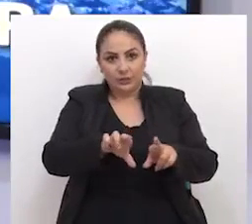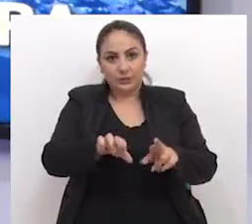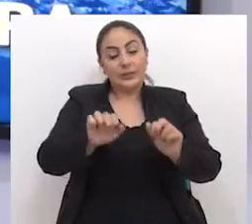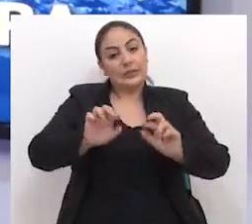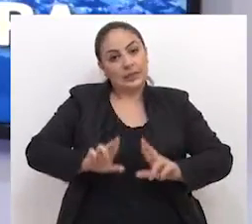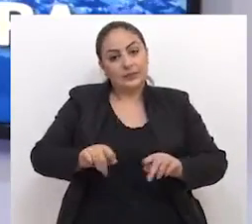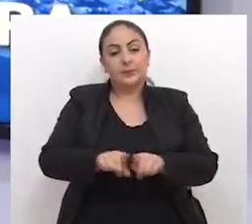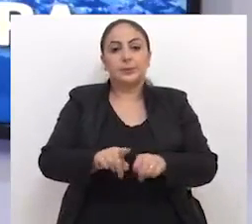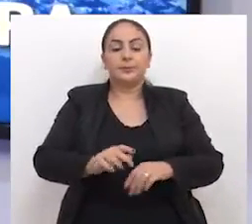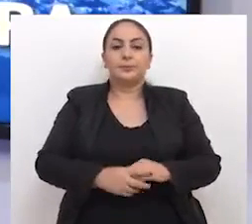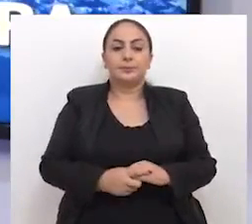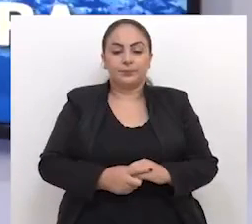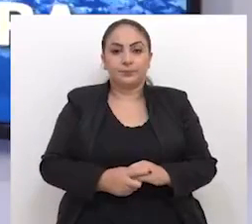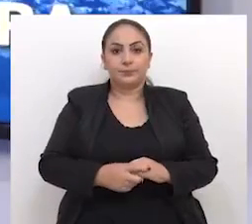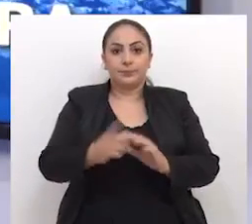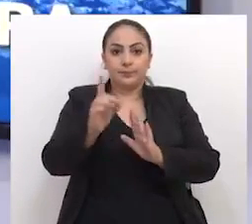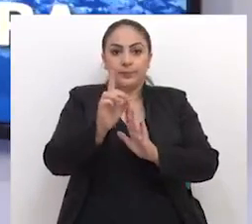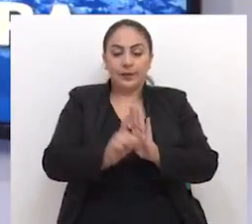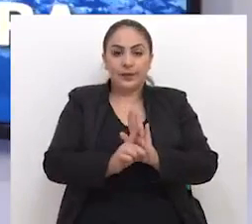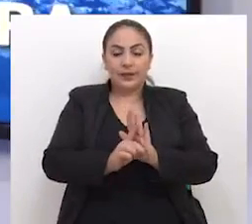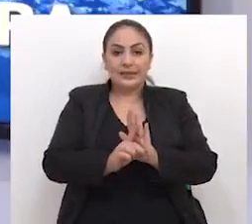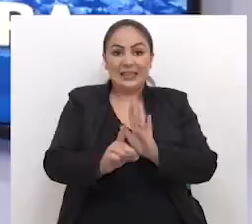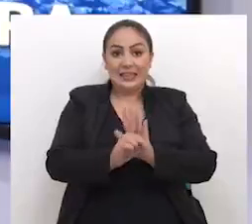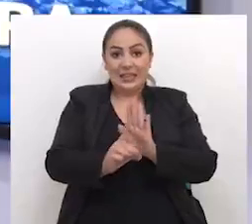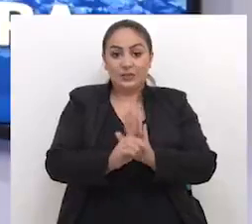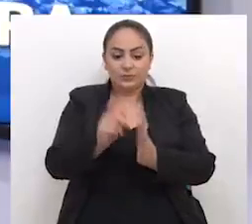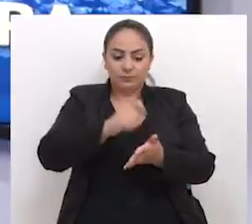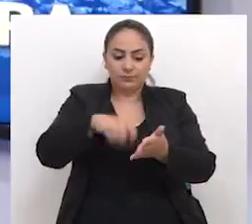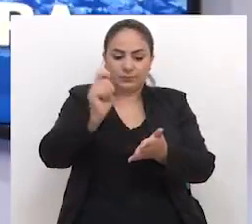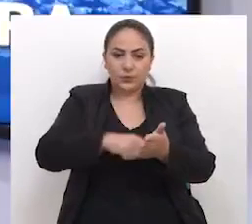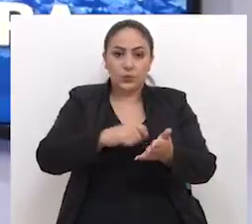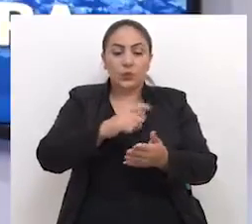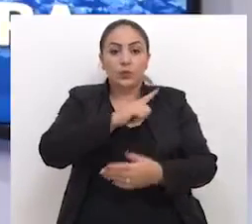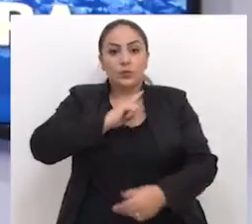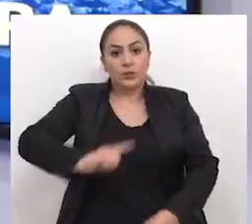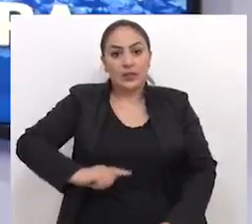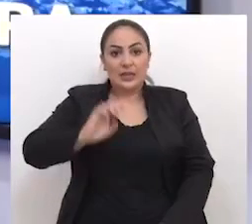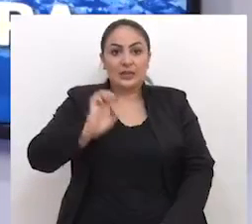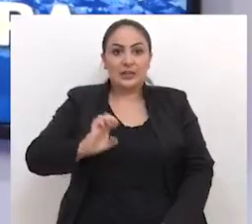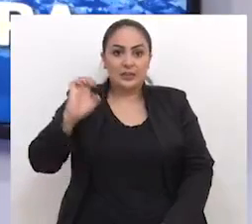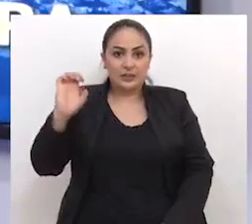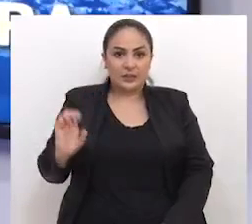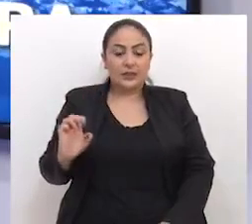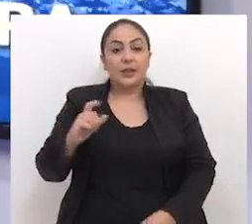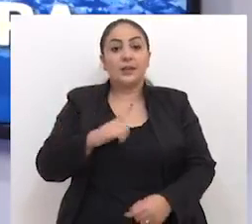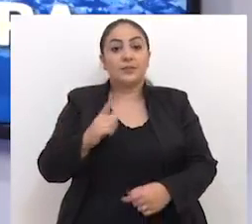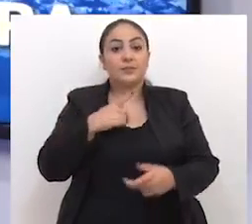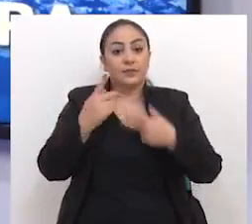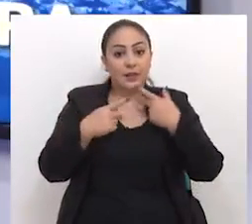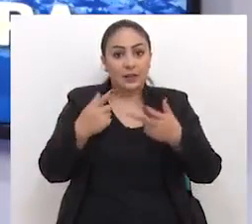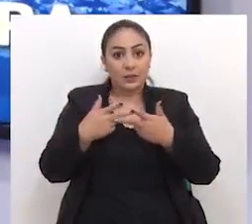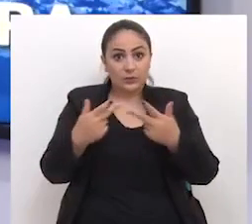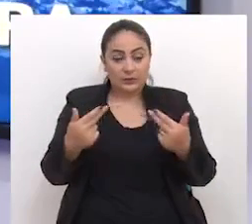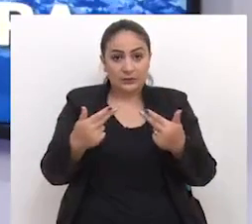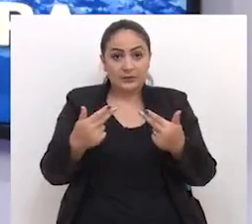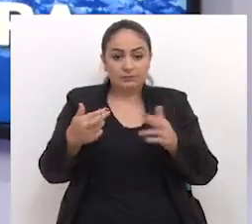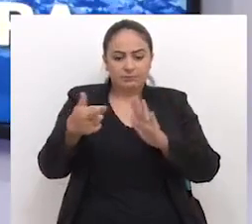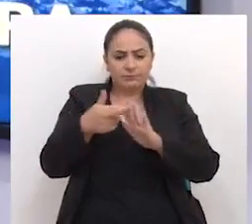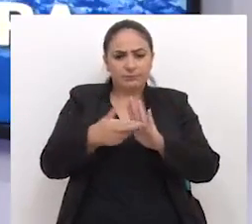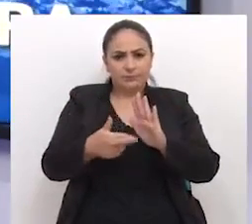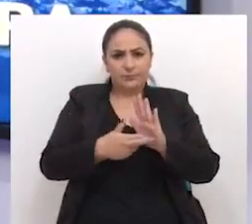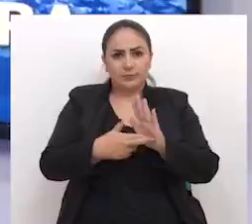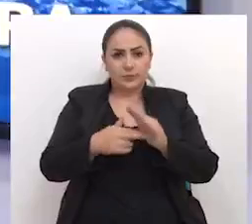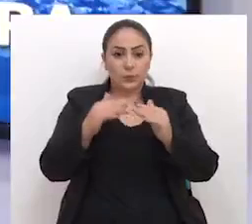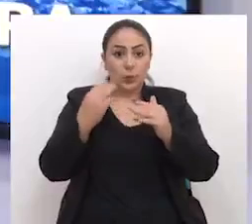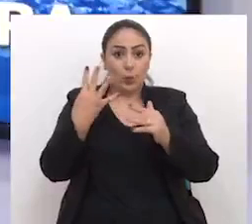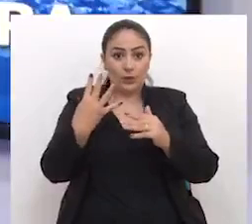e setor. O decreto assinado pelo governador Eduardo Leite estabelece medidas restritivas com base